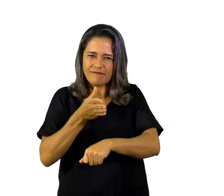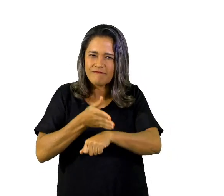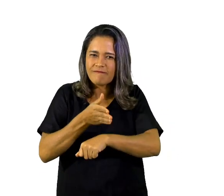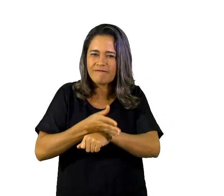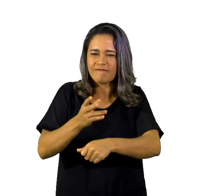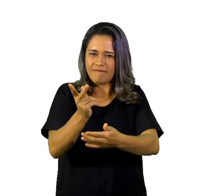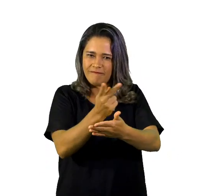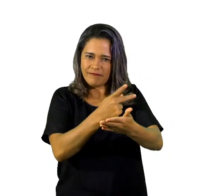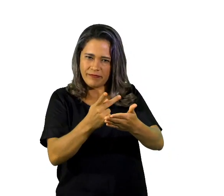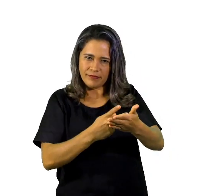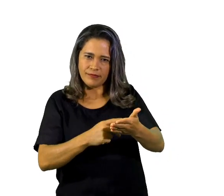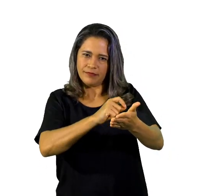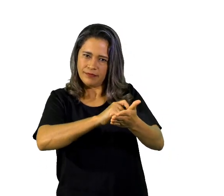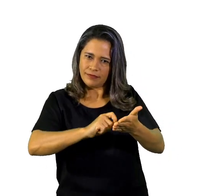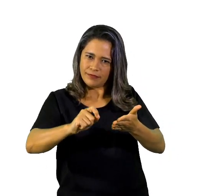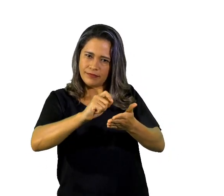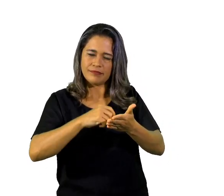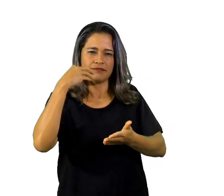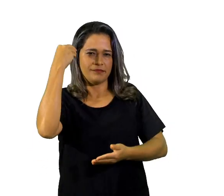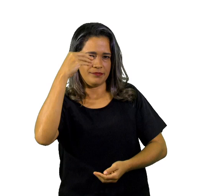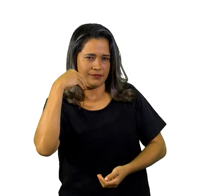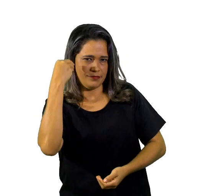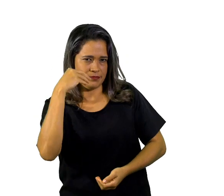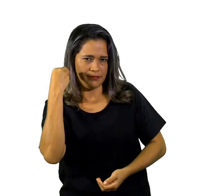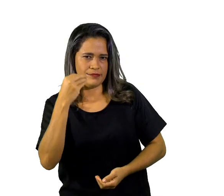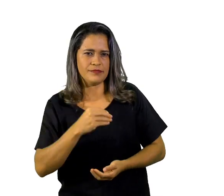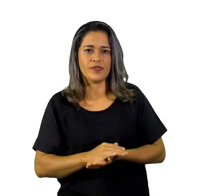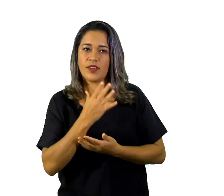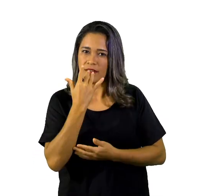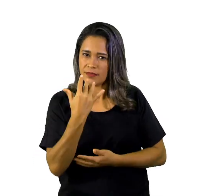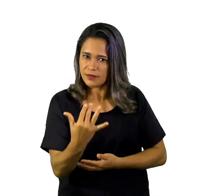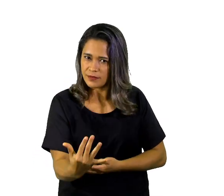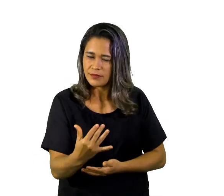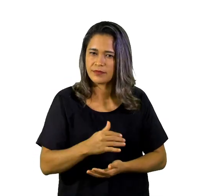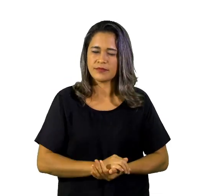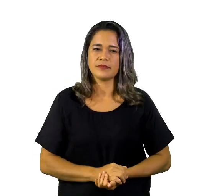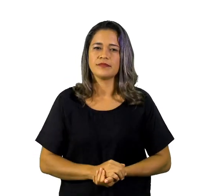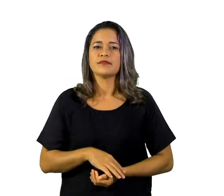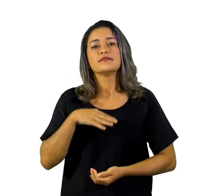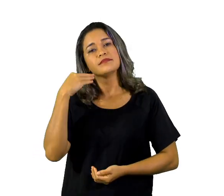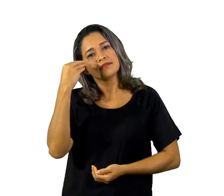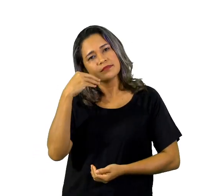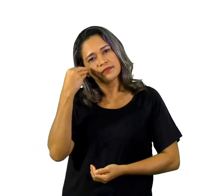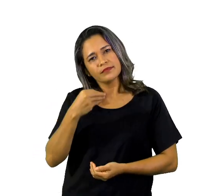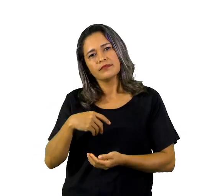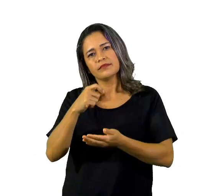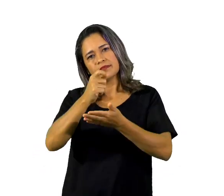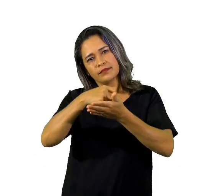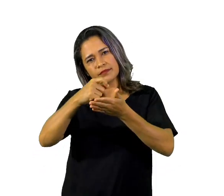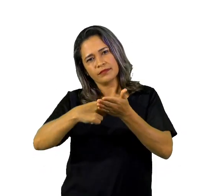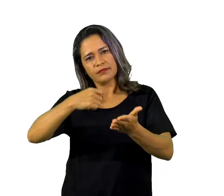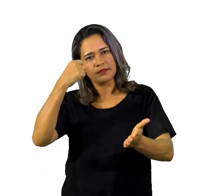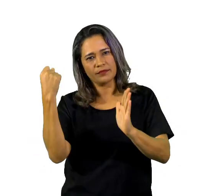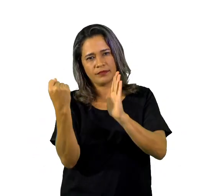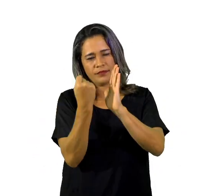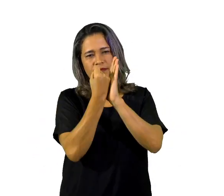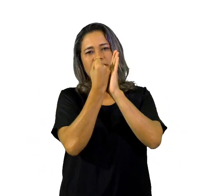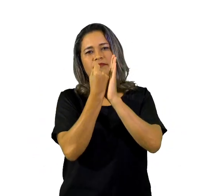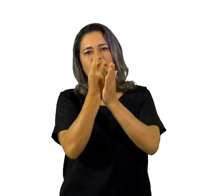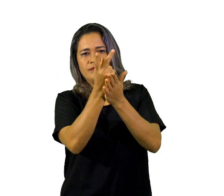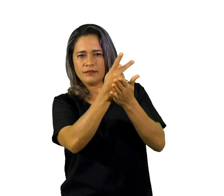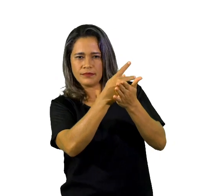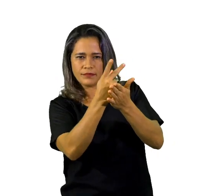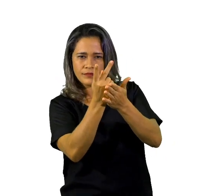marcas gráficas e experiências com cor, experimentação gráfica de marcas,